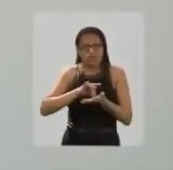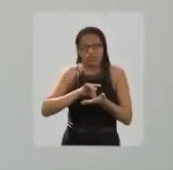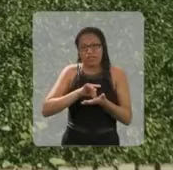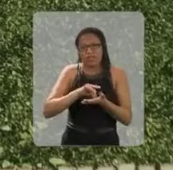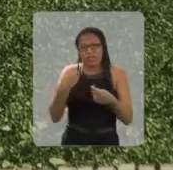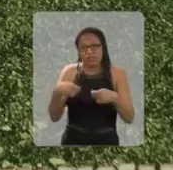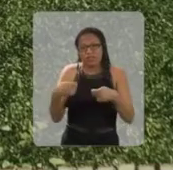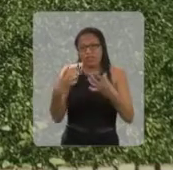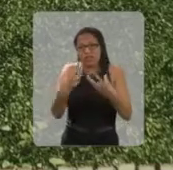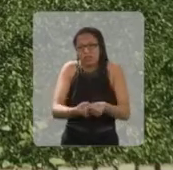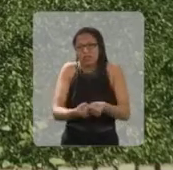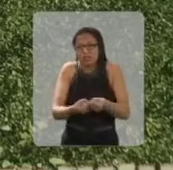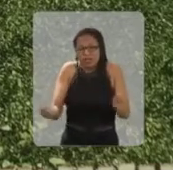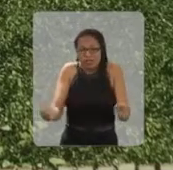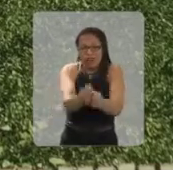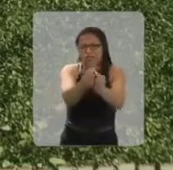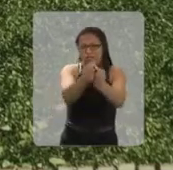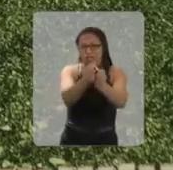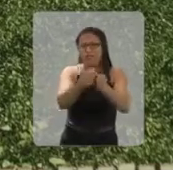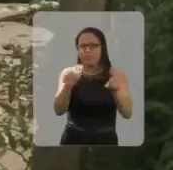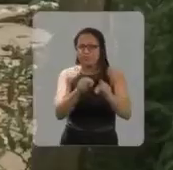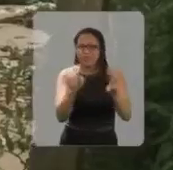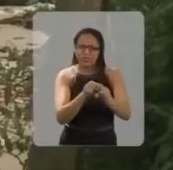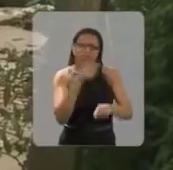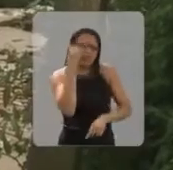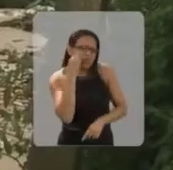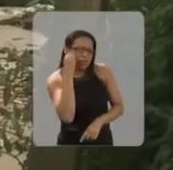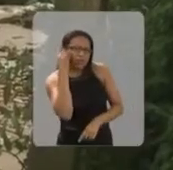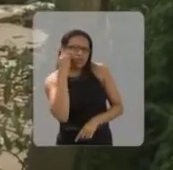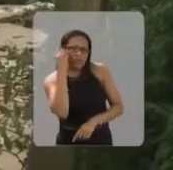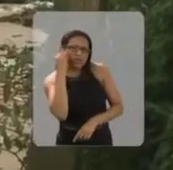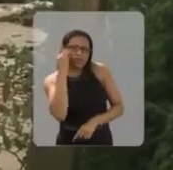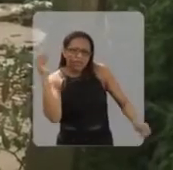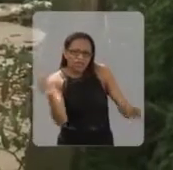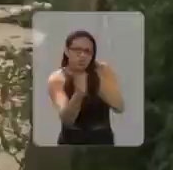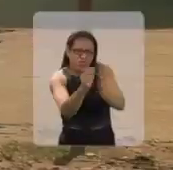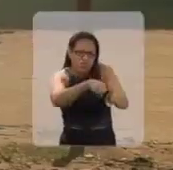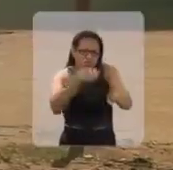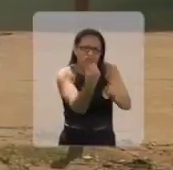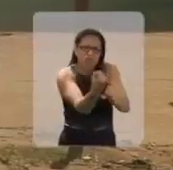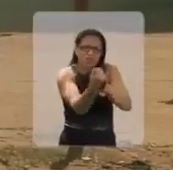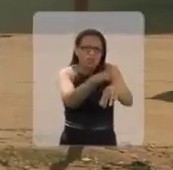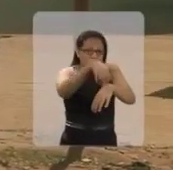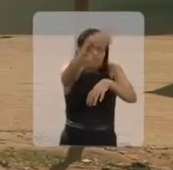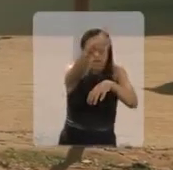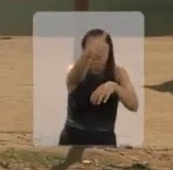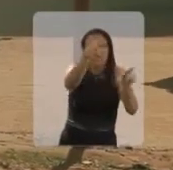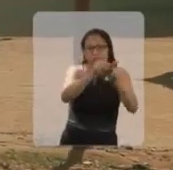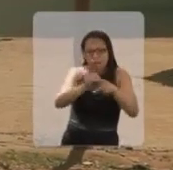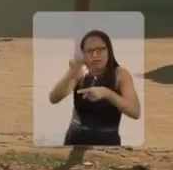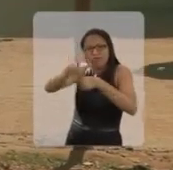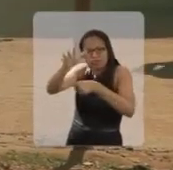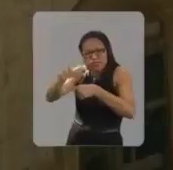espaços. A experiência tem demonstrado que, quanto maior a participação da sociedade, maiores são os